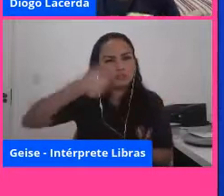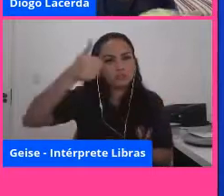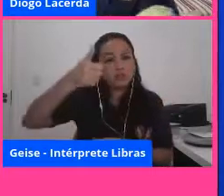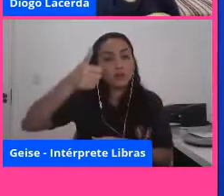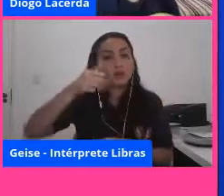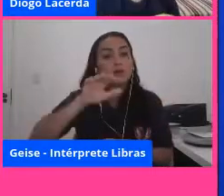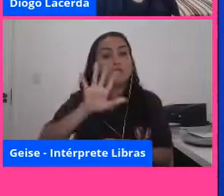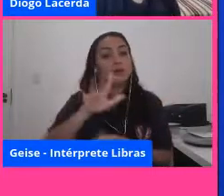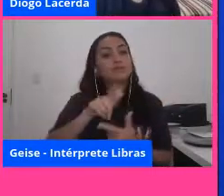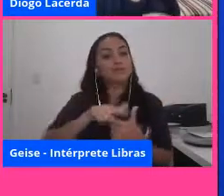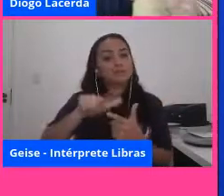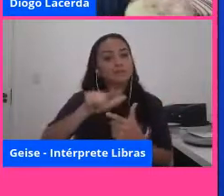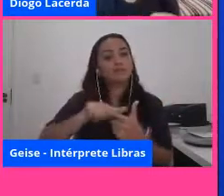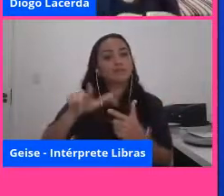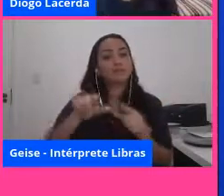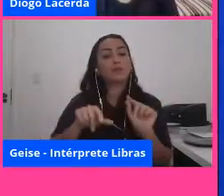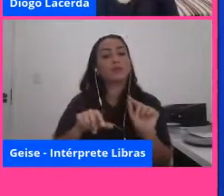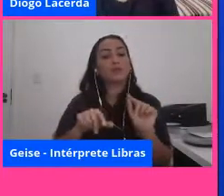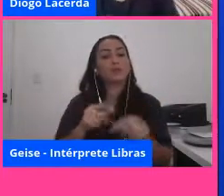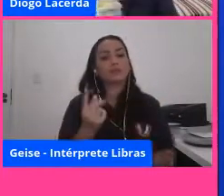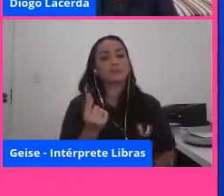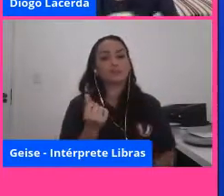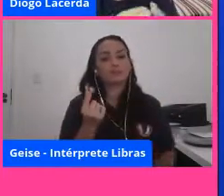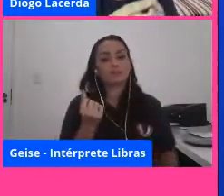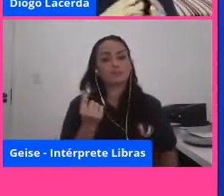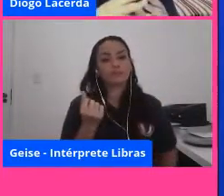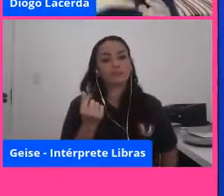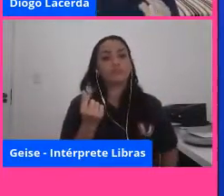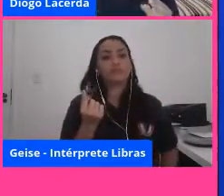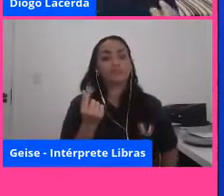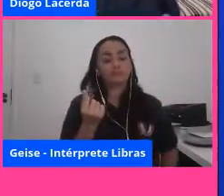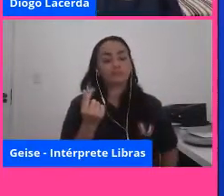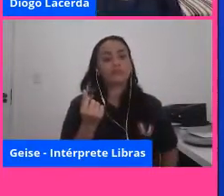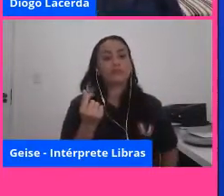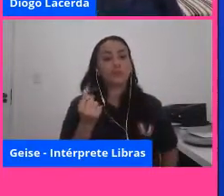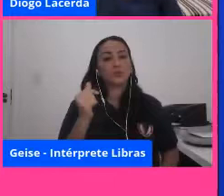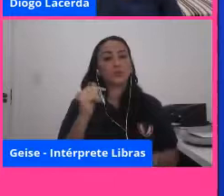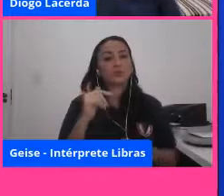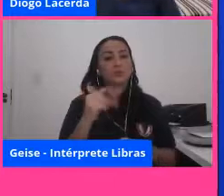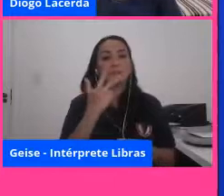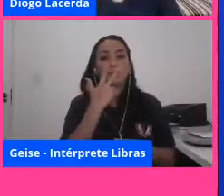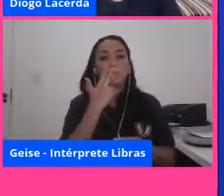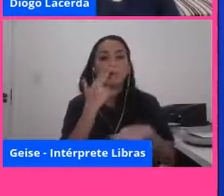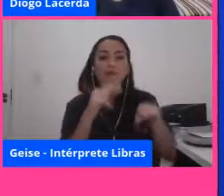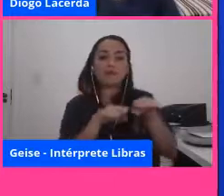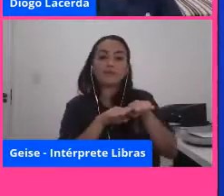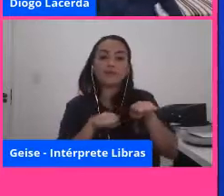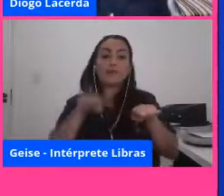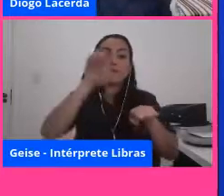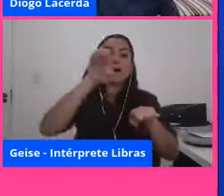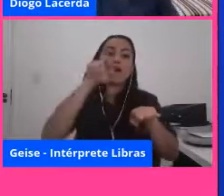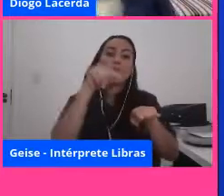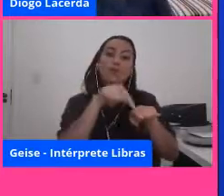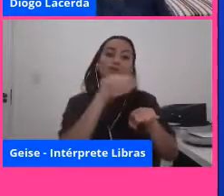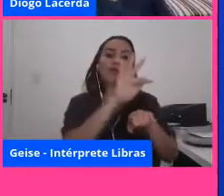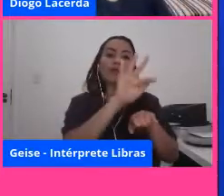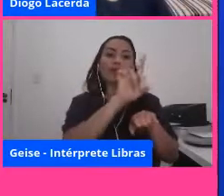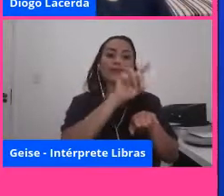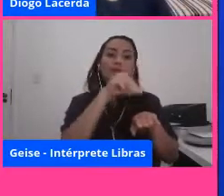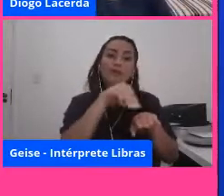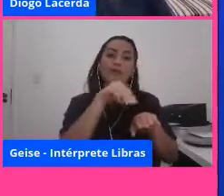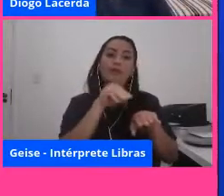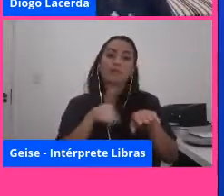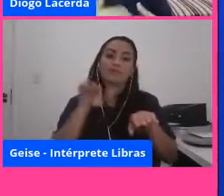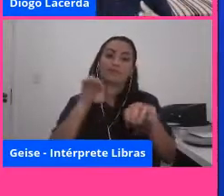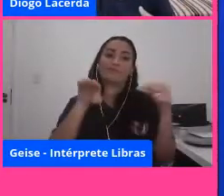problema é que elas possuem um preço um pouco mais caro, um pouco acima de FDM. E também ela exige alguns